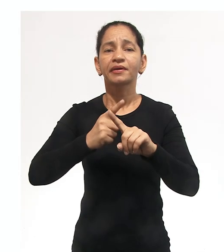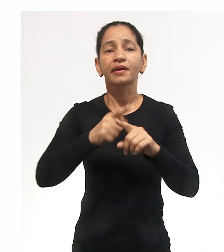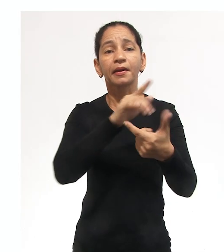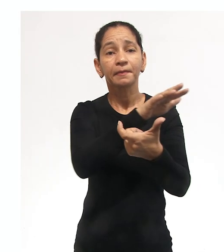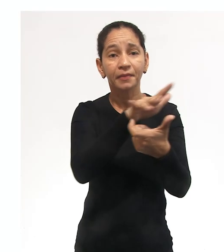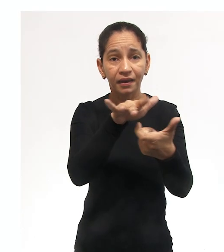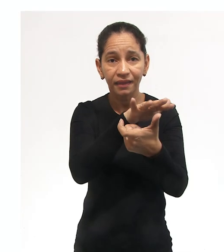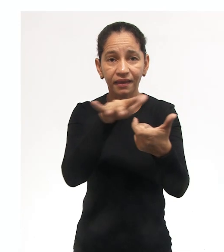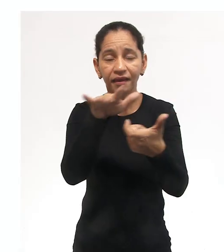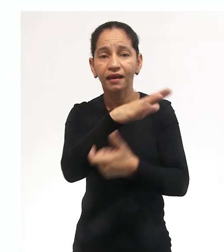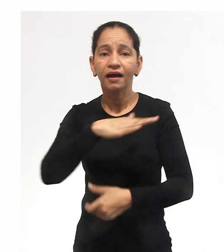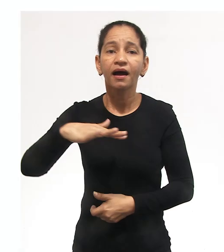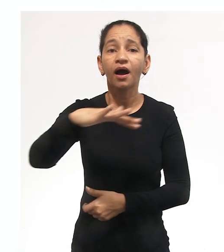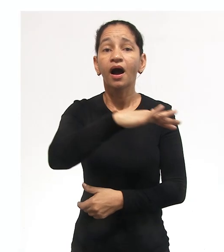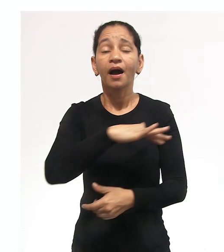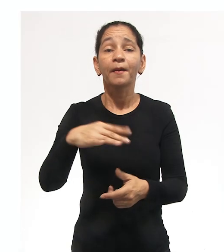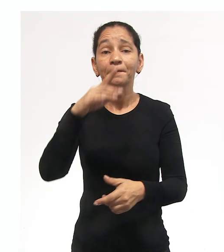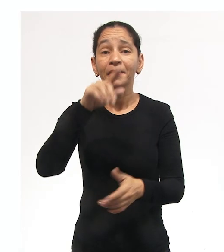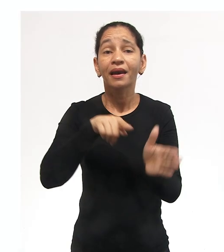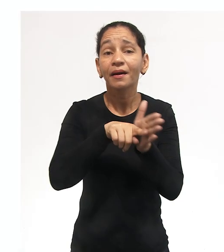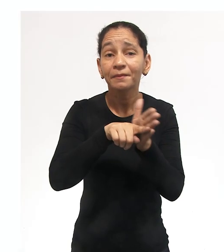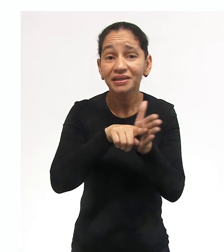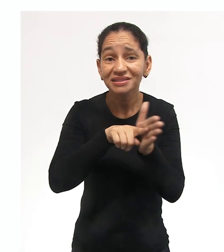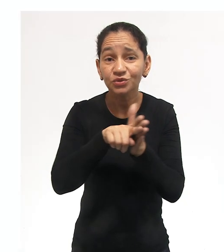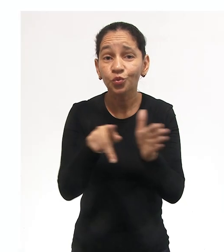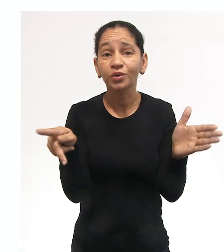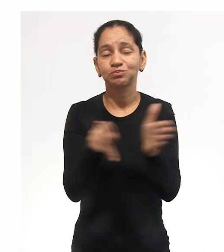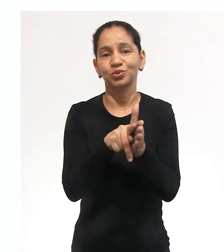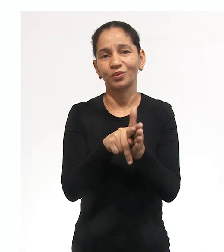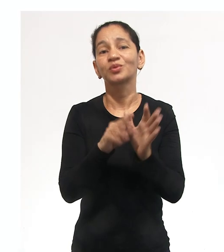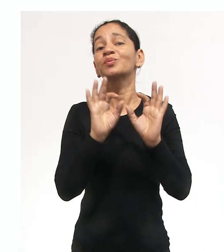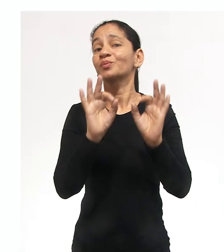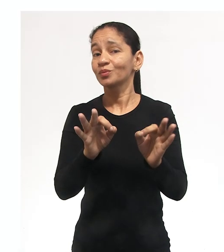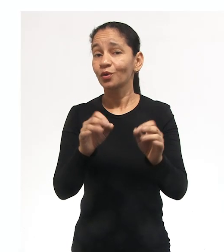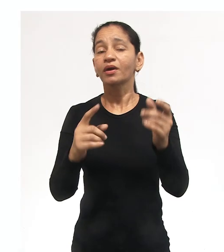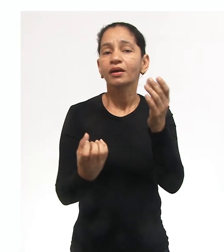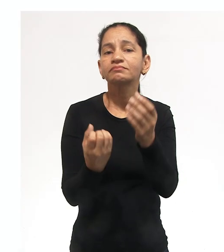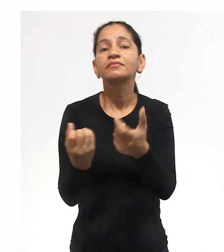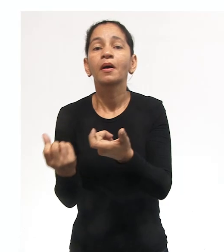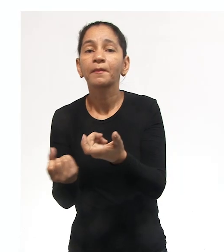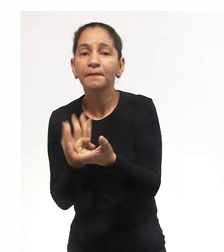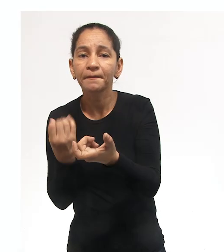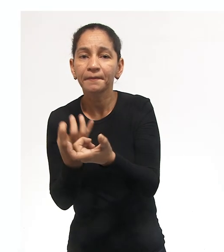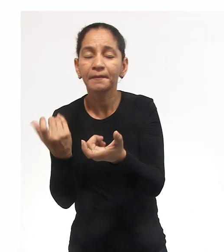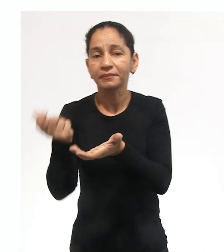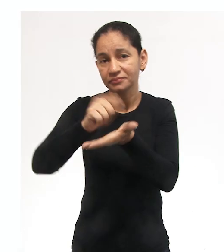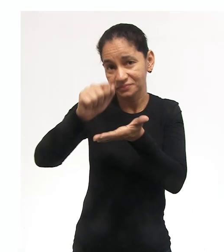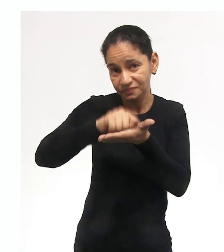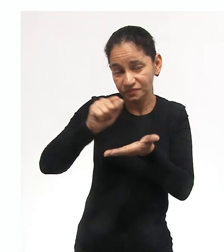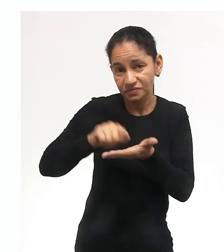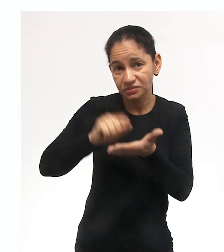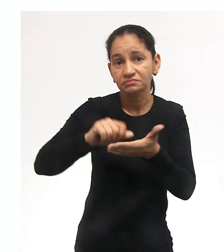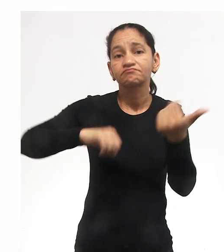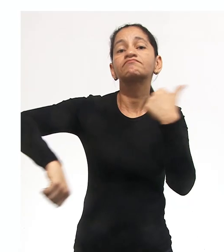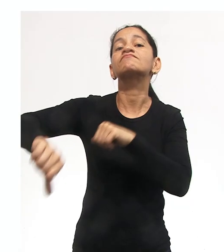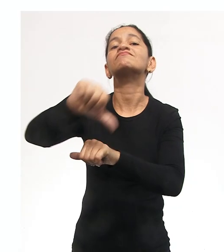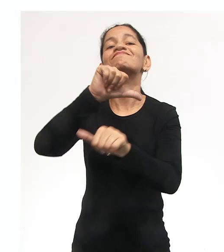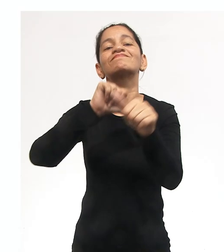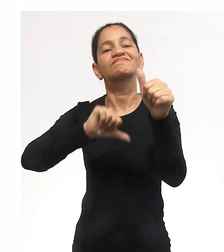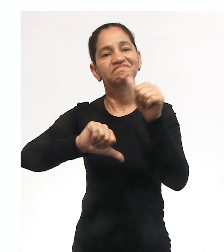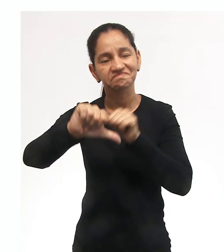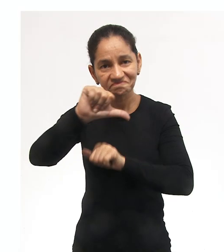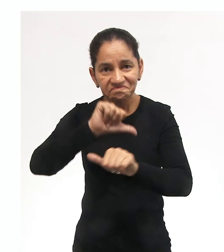processo do letramento feito pela Magda Soares, que vai falar sobre invenção do letramento, desinvenção